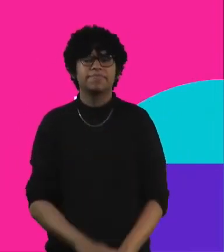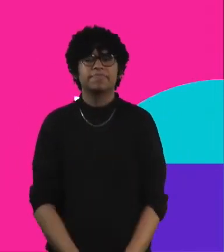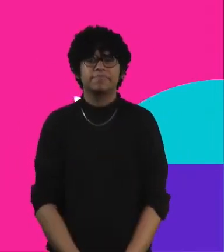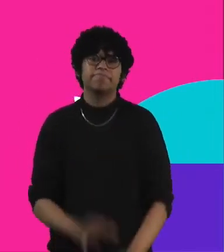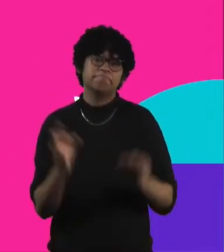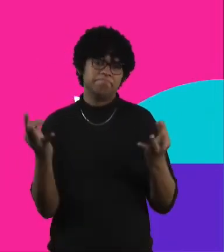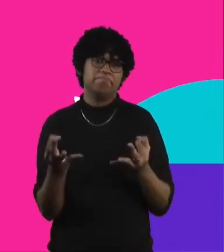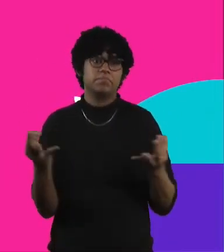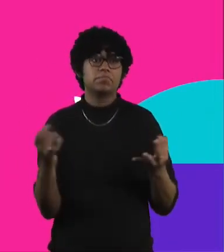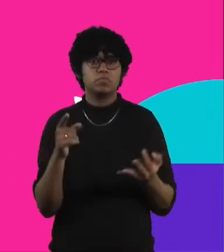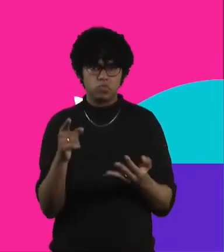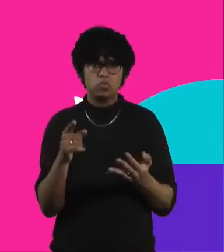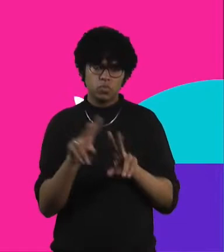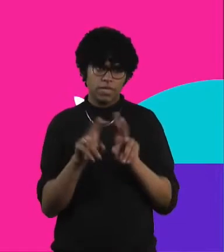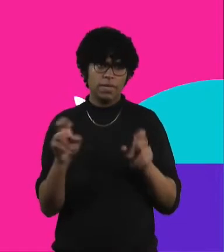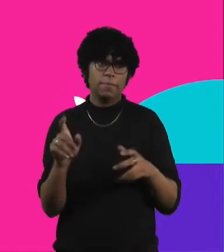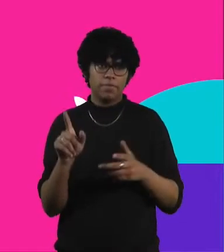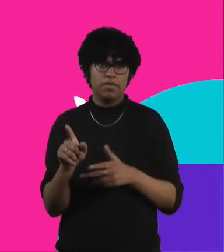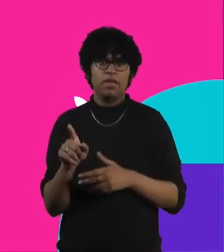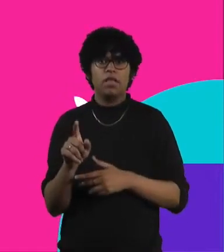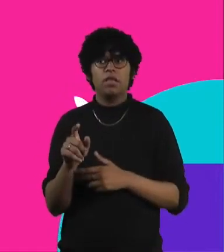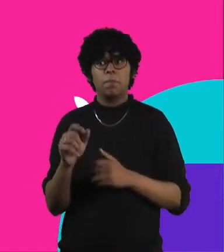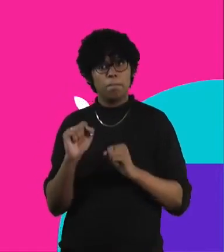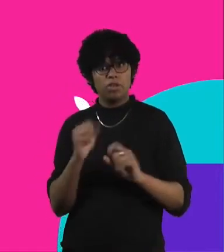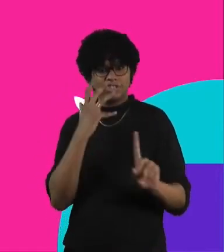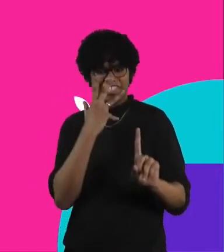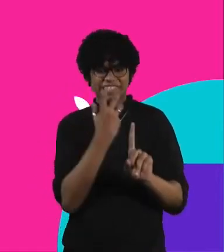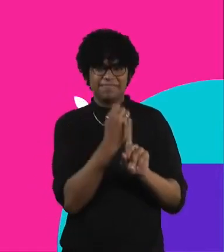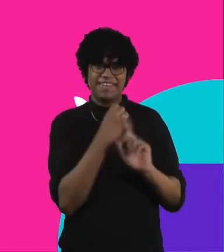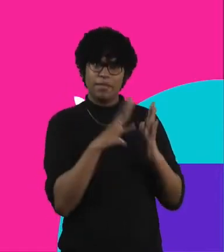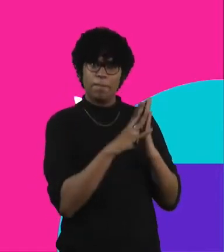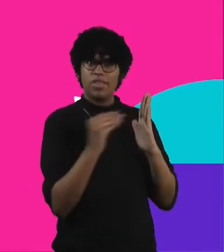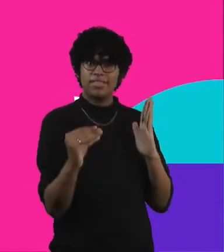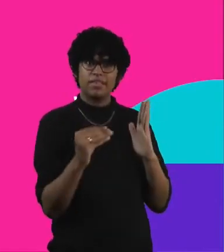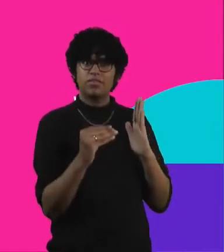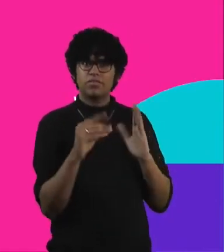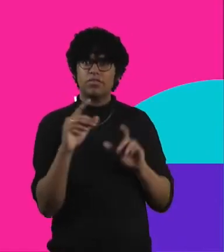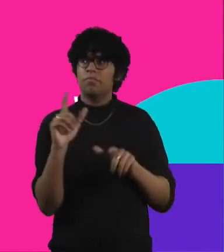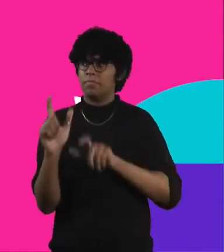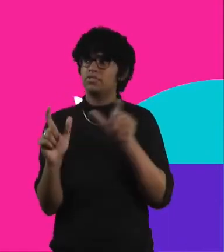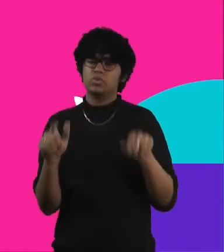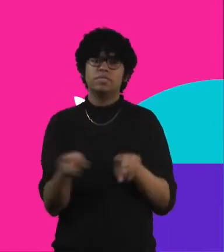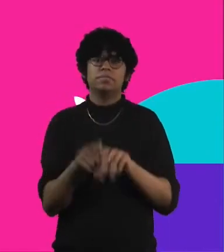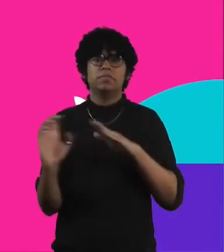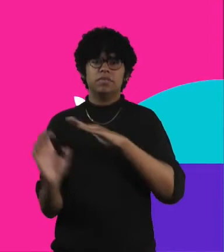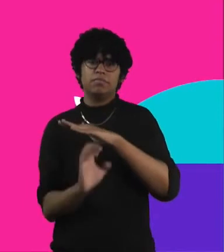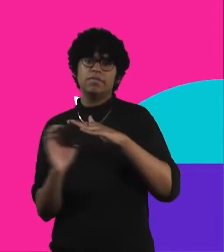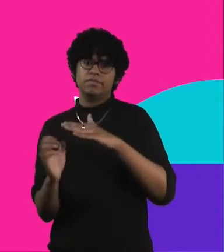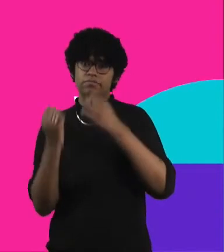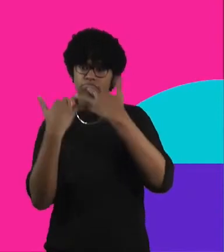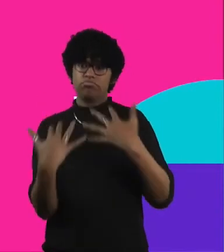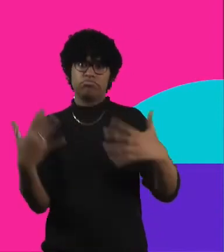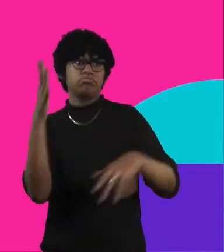Perfeito, perfeito. Eu acho que como tu trouxe, né, Gus, pode servir de inspiração para muitas das pessoas e organizações aí que estão também nos assistindo